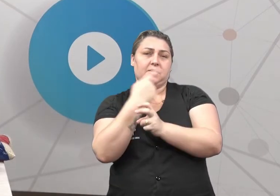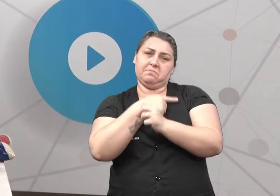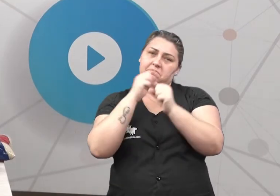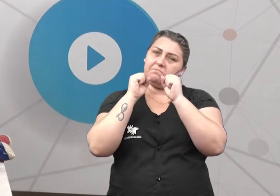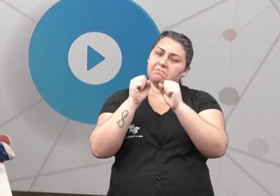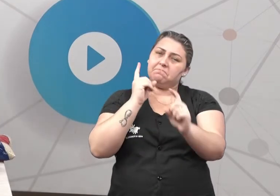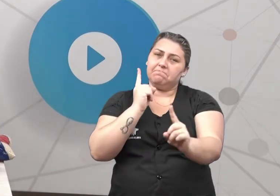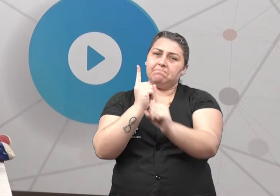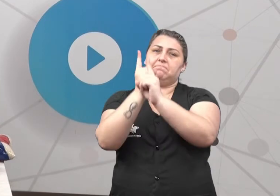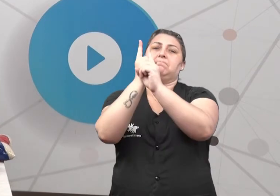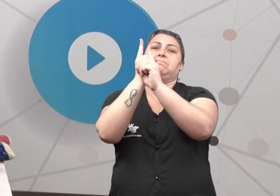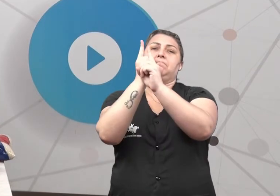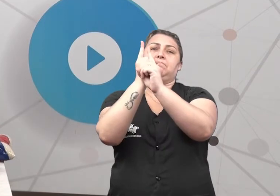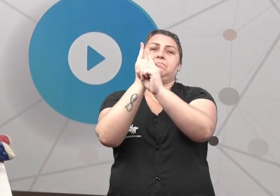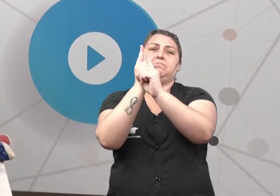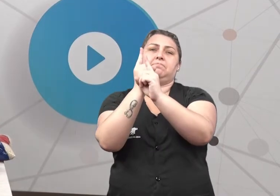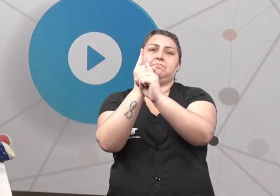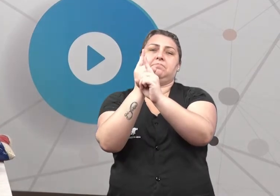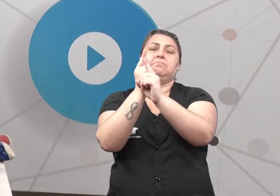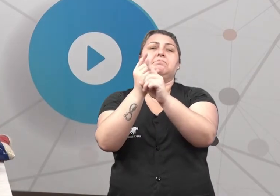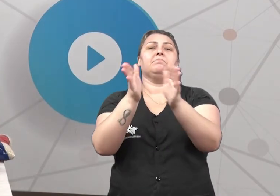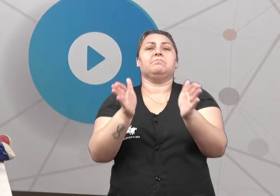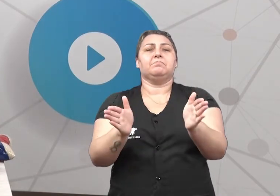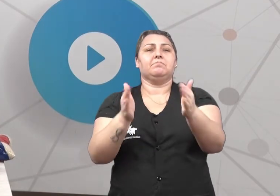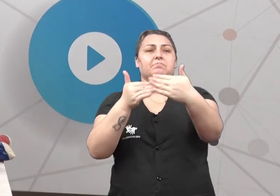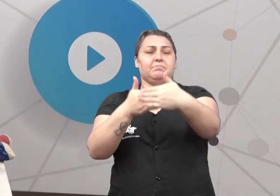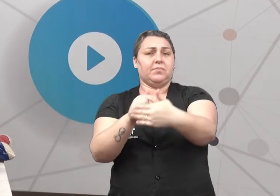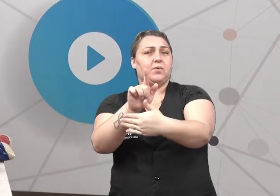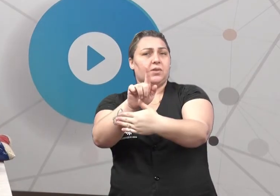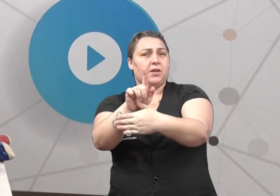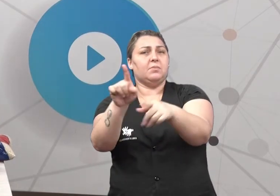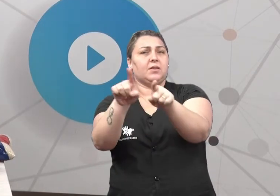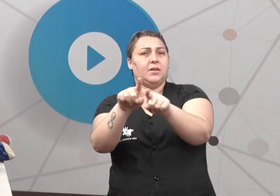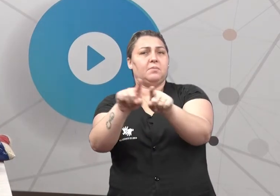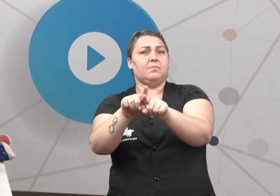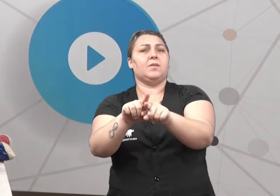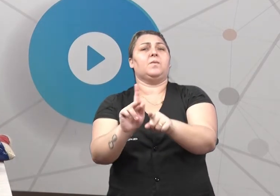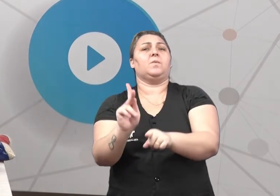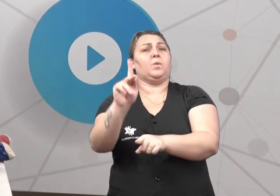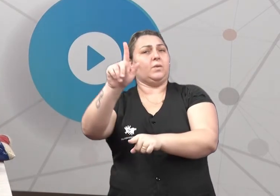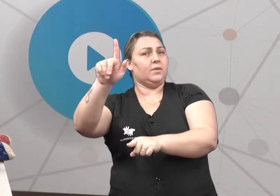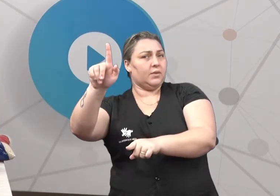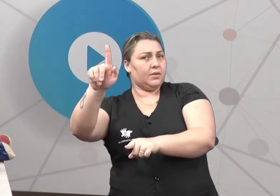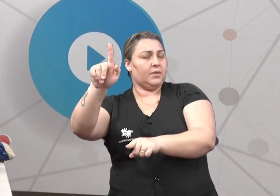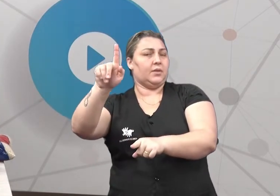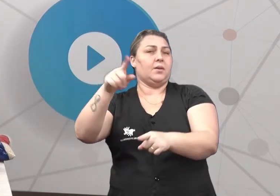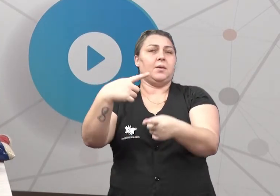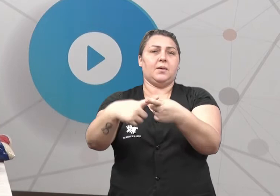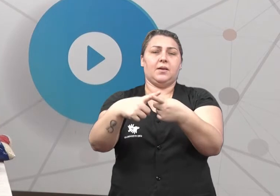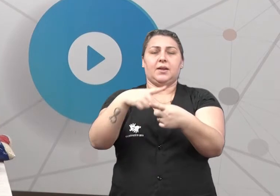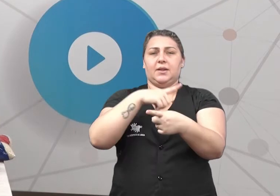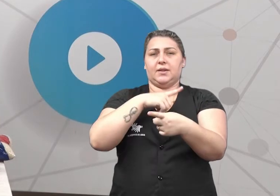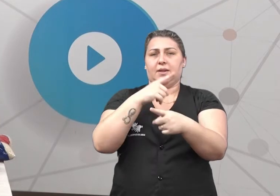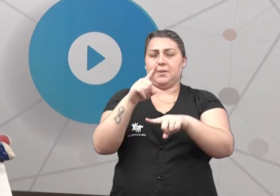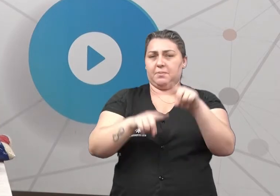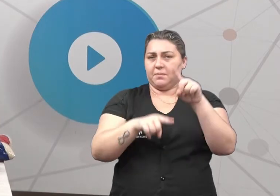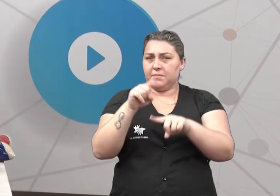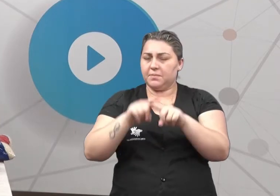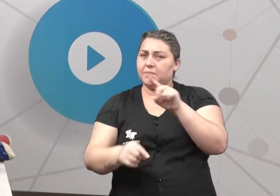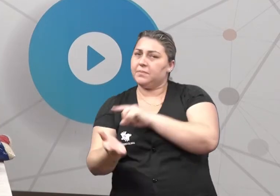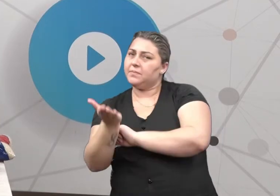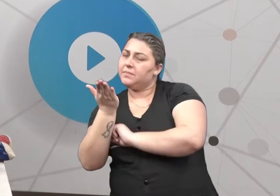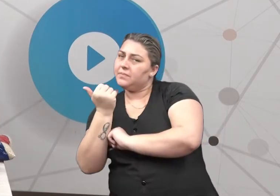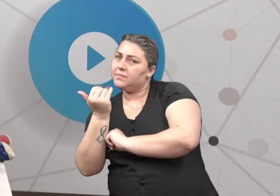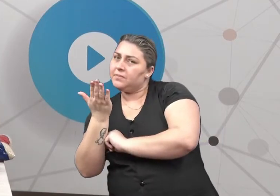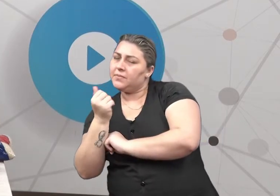podemos encontrar, né, embalagens com gramas ou com quilo, porque existem produtos,